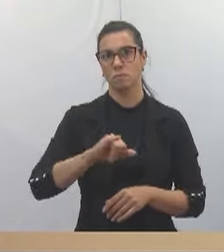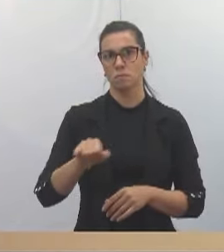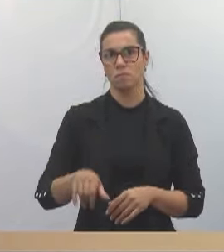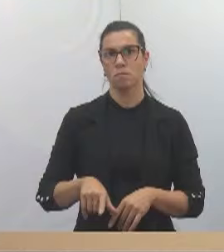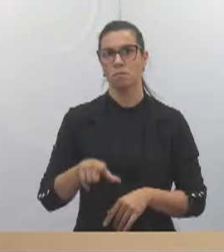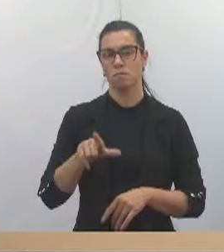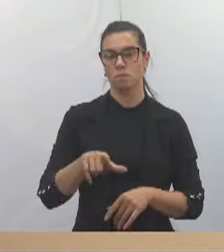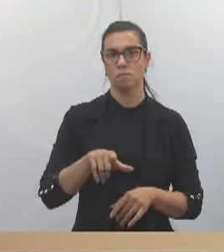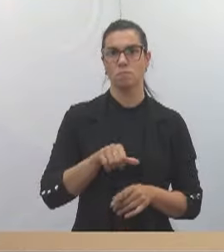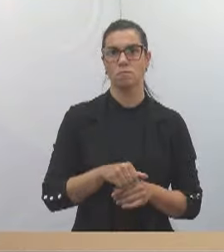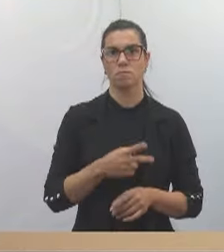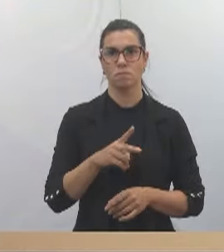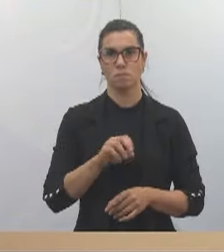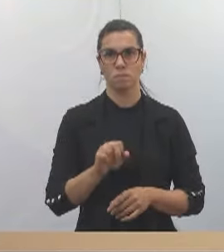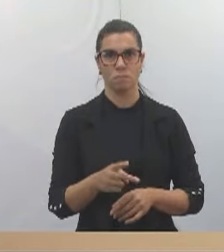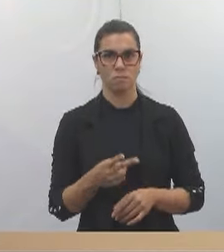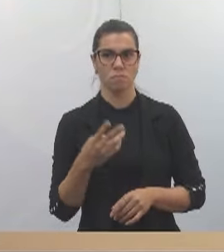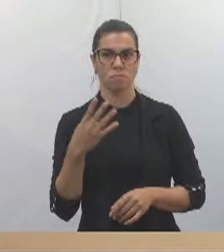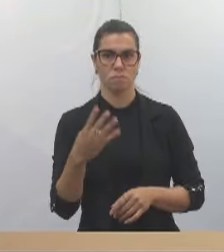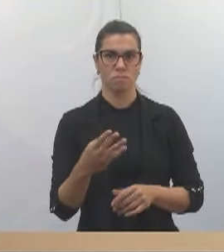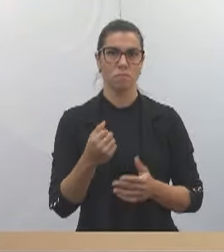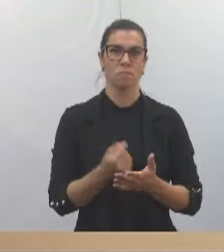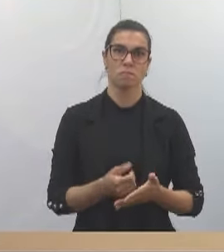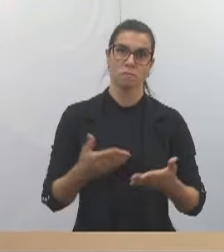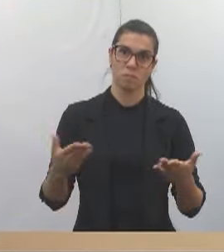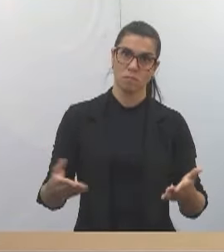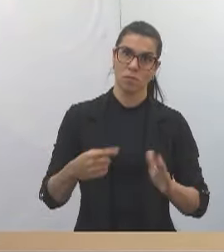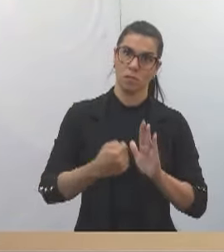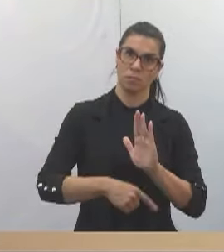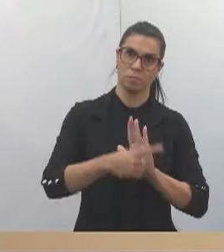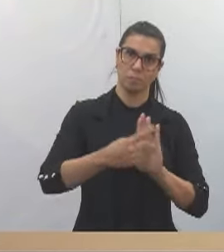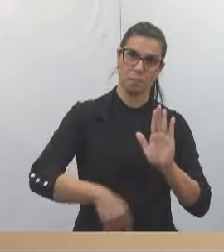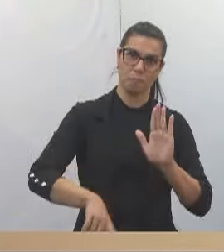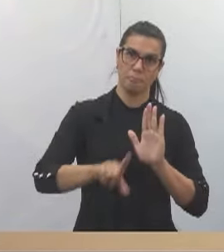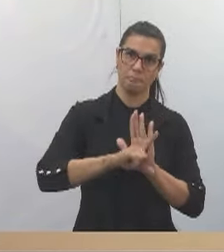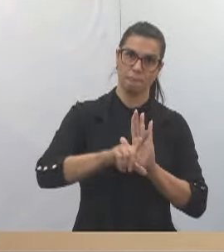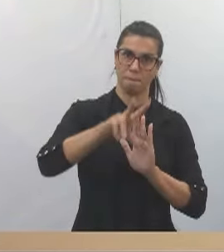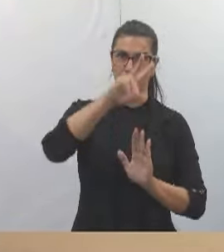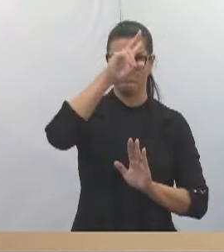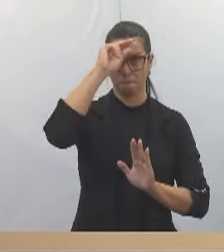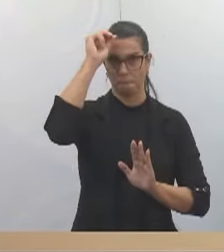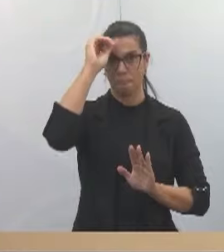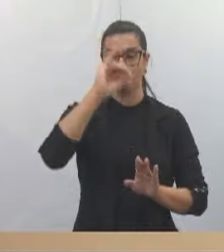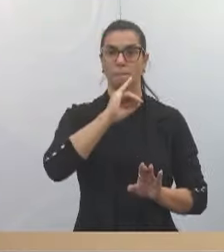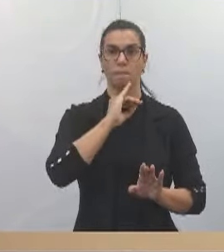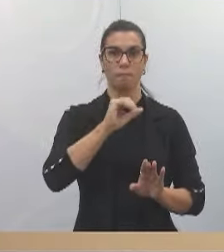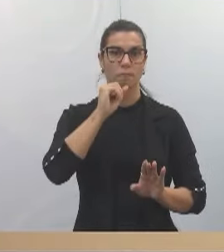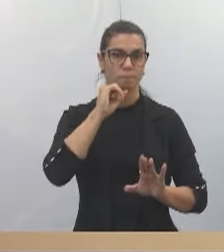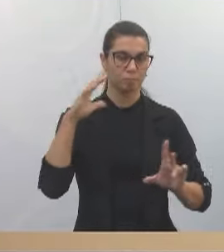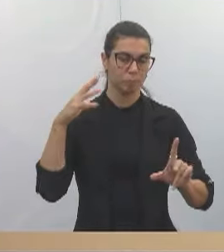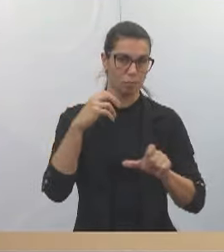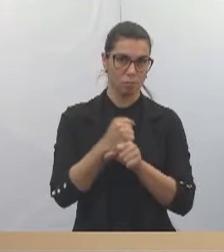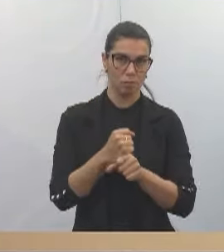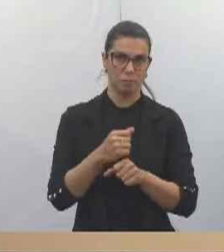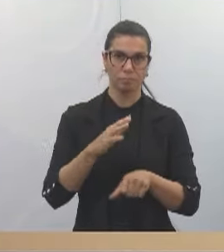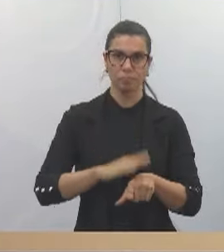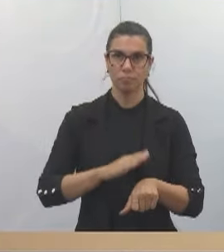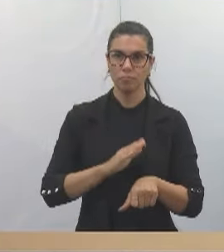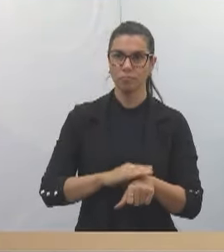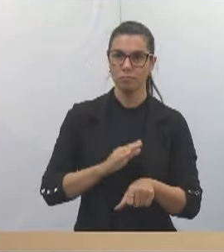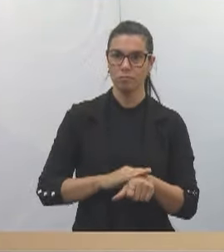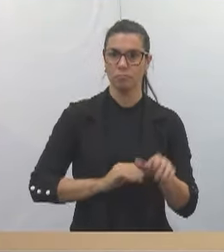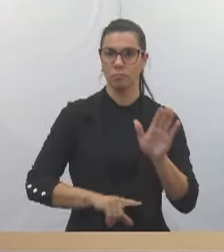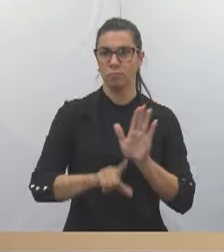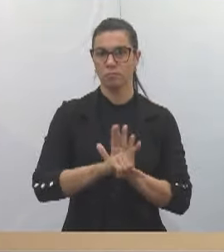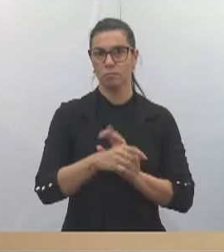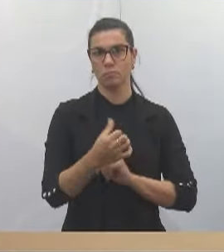prefeito Isaías José de Santana. Tá aí, esse é o veto do prefeito, né, um veto total na outorga da lei